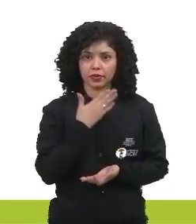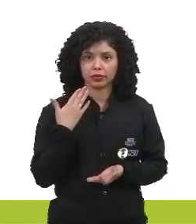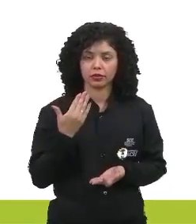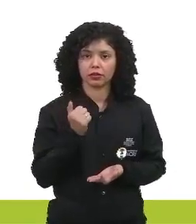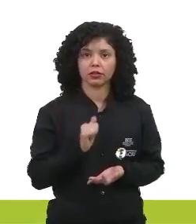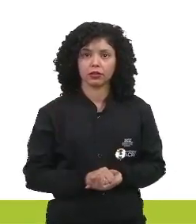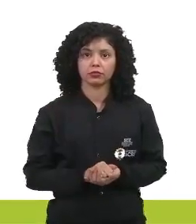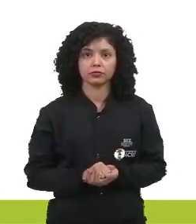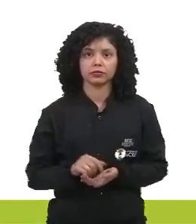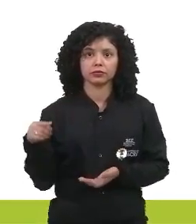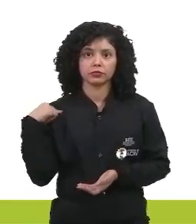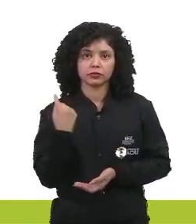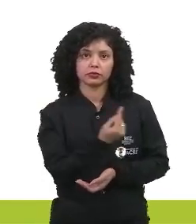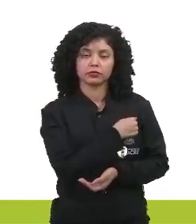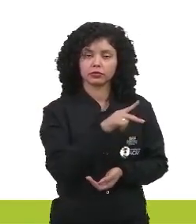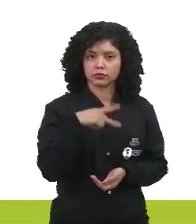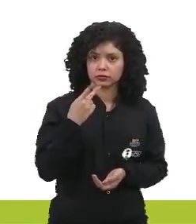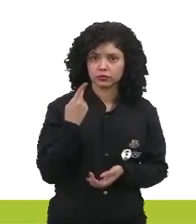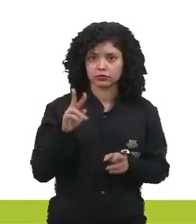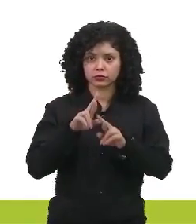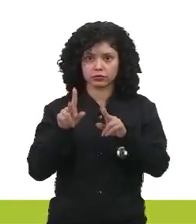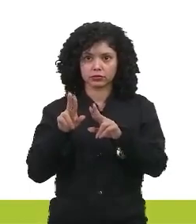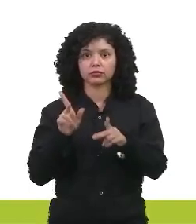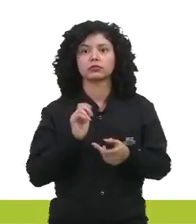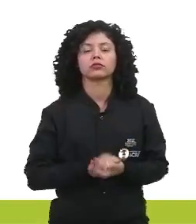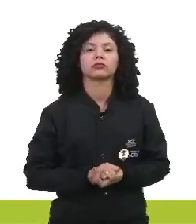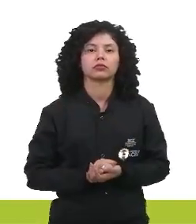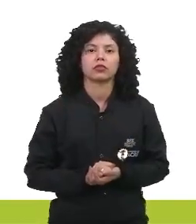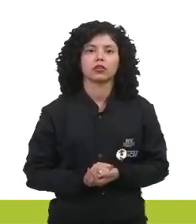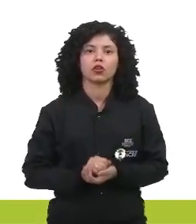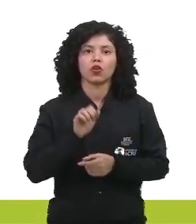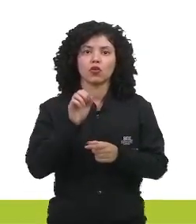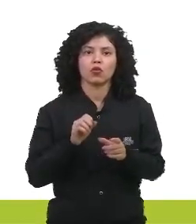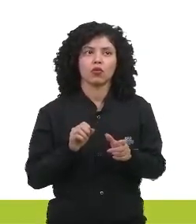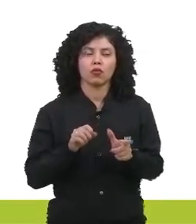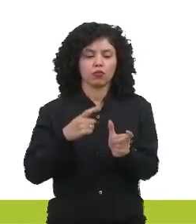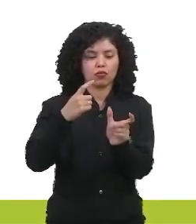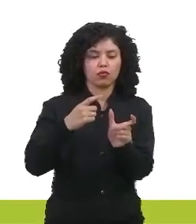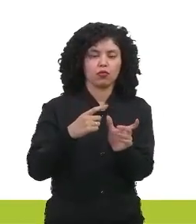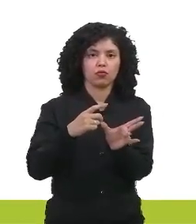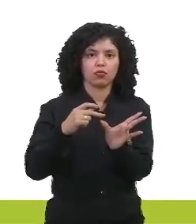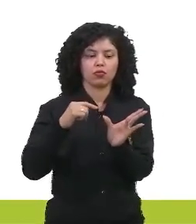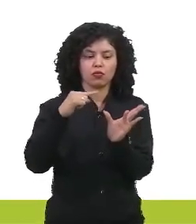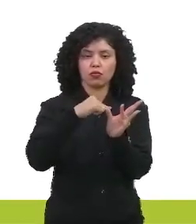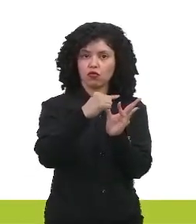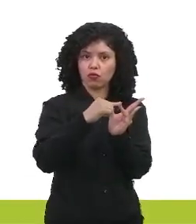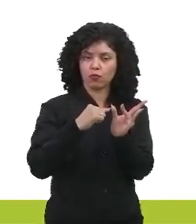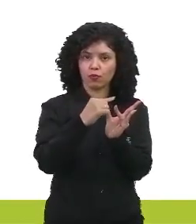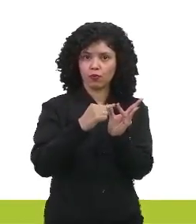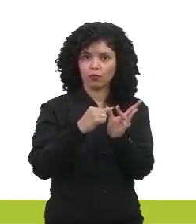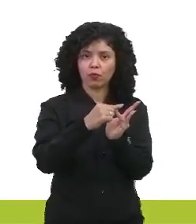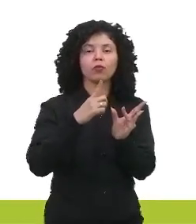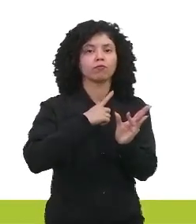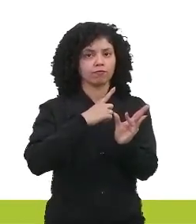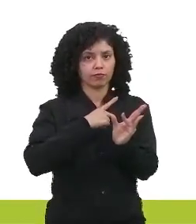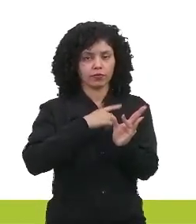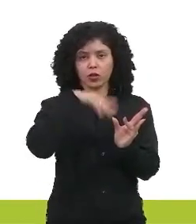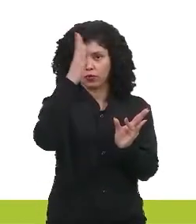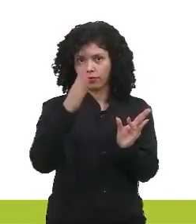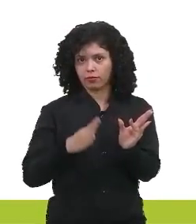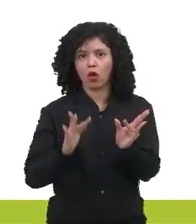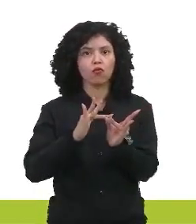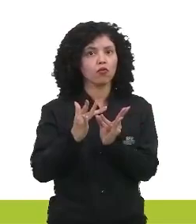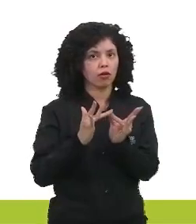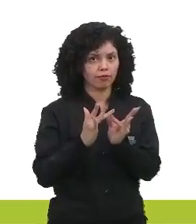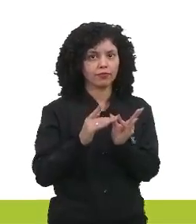né? Porque a nossa pronúncia, ela é cheia de vogais. E o nosso sotaque, ele é meio que cantado, né? Então,